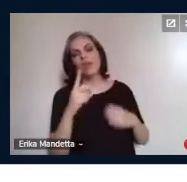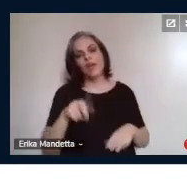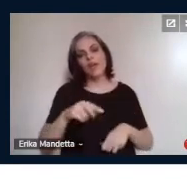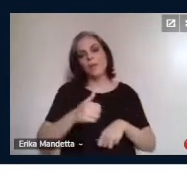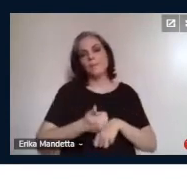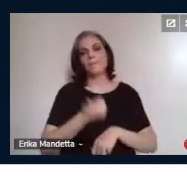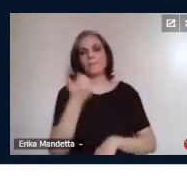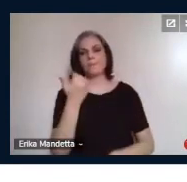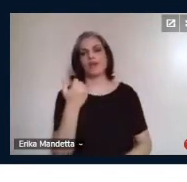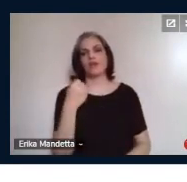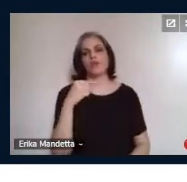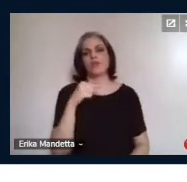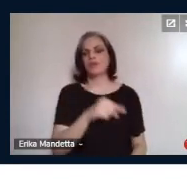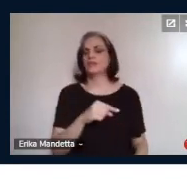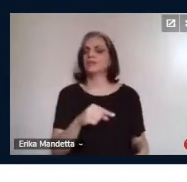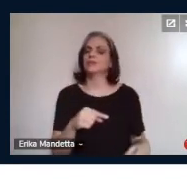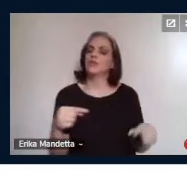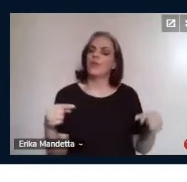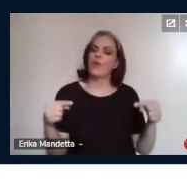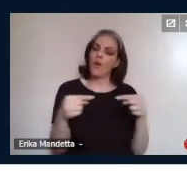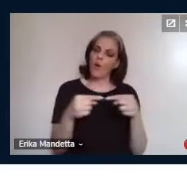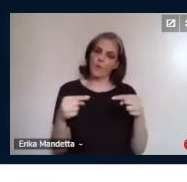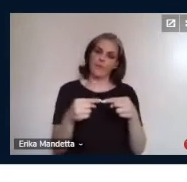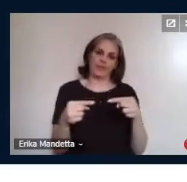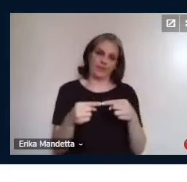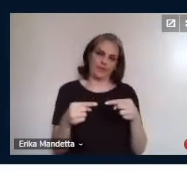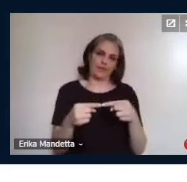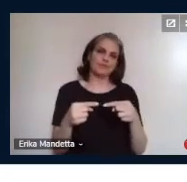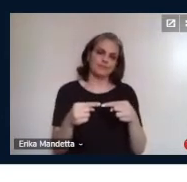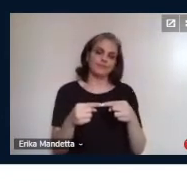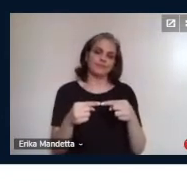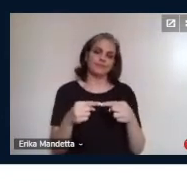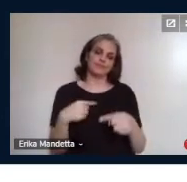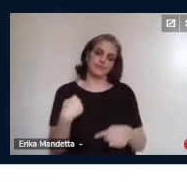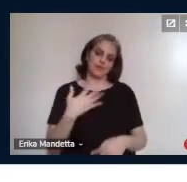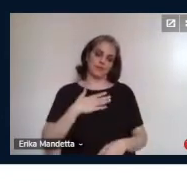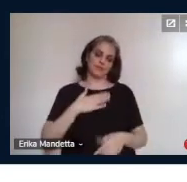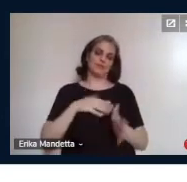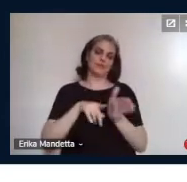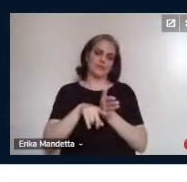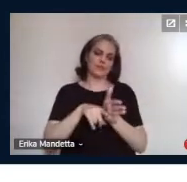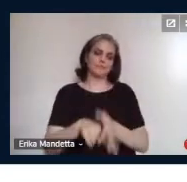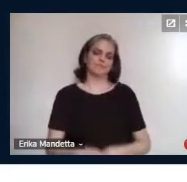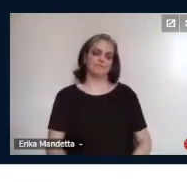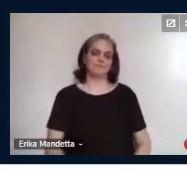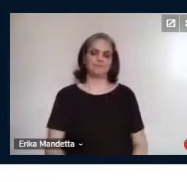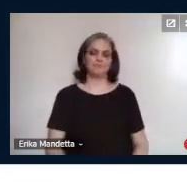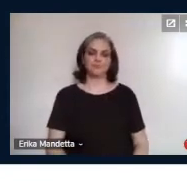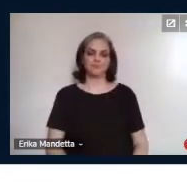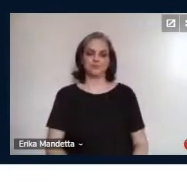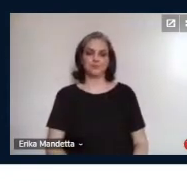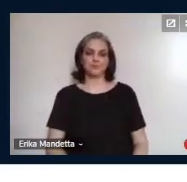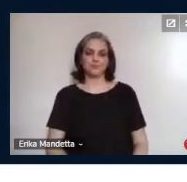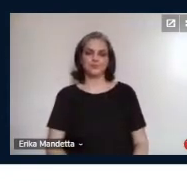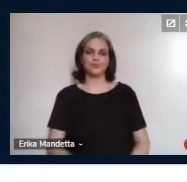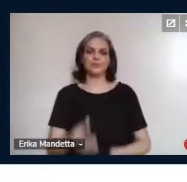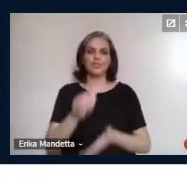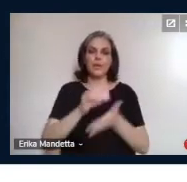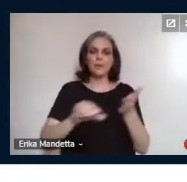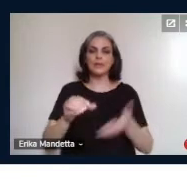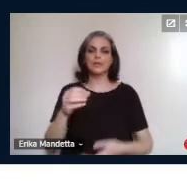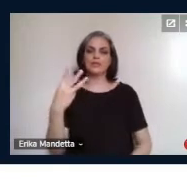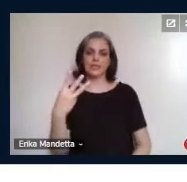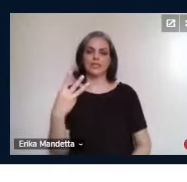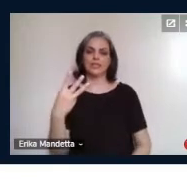se encaixava ali na nossa pesquisa. No capítulo 3 eu